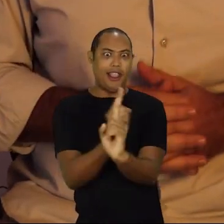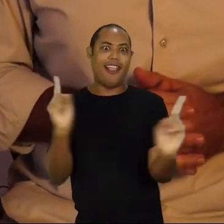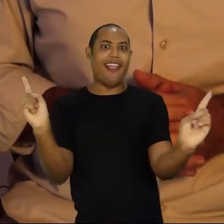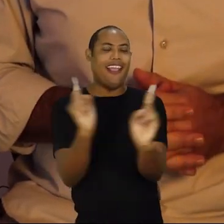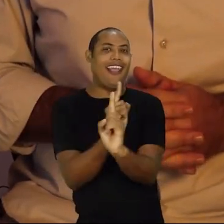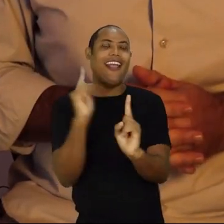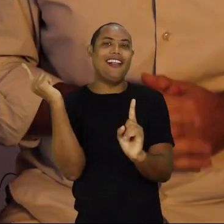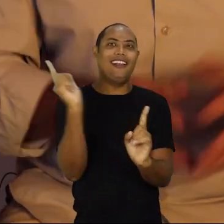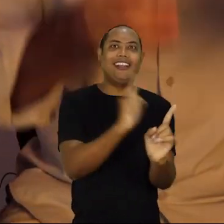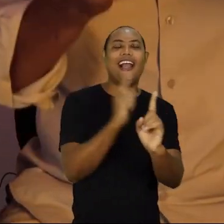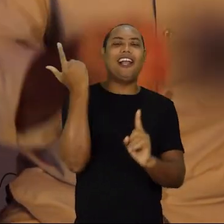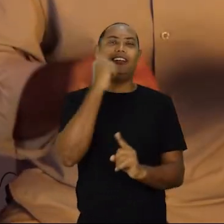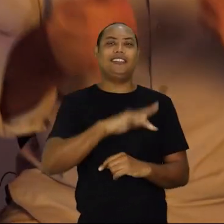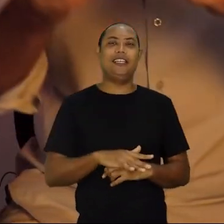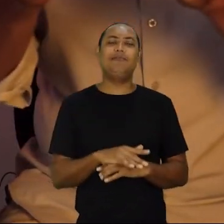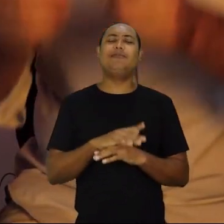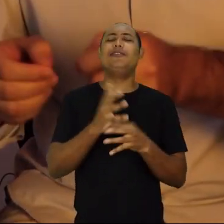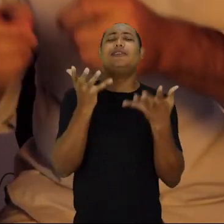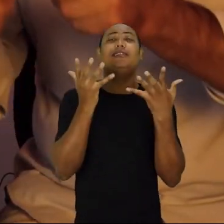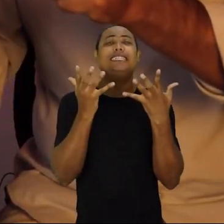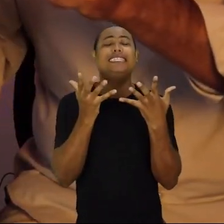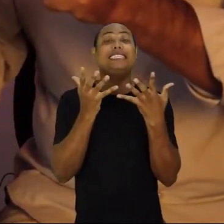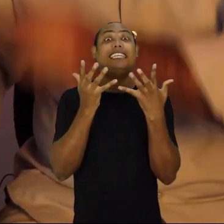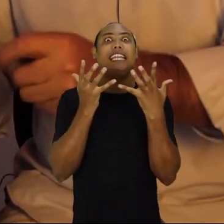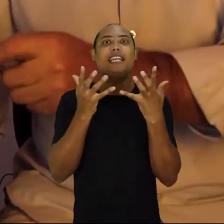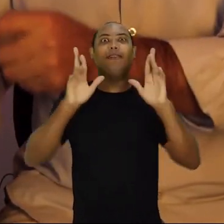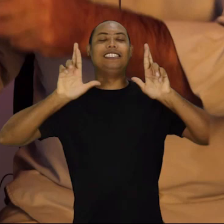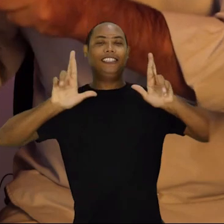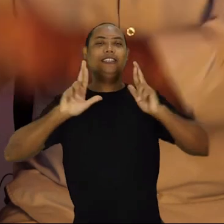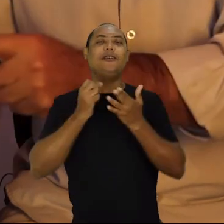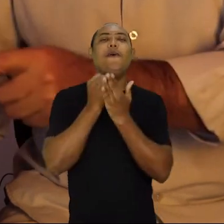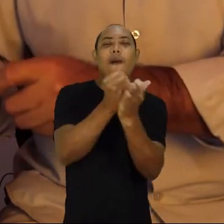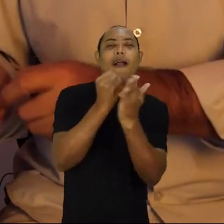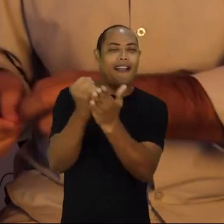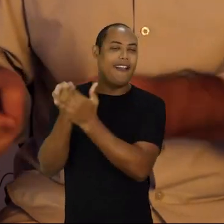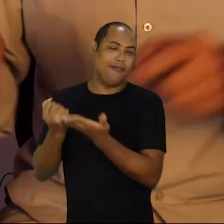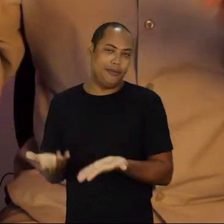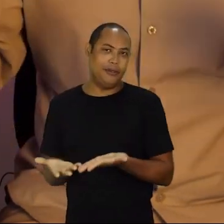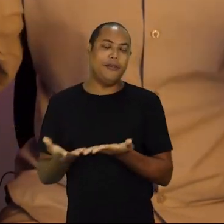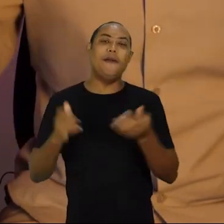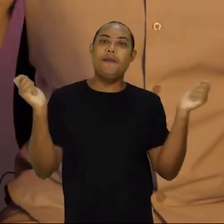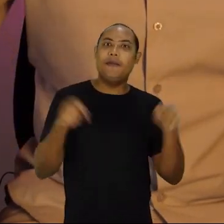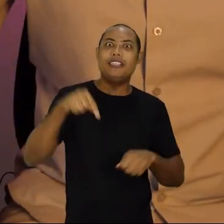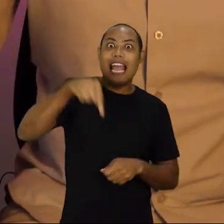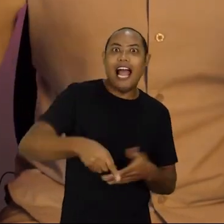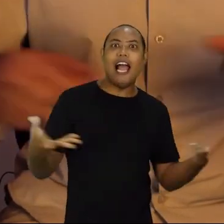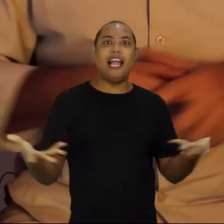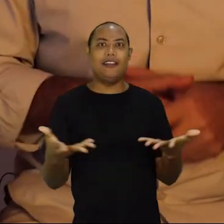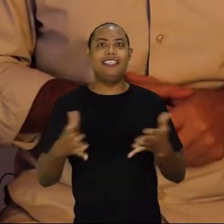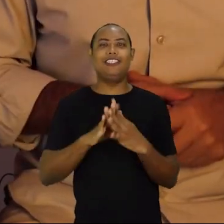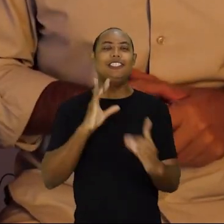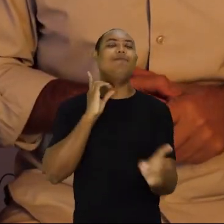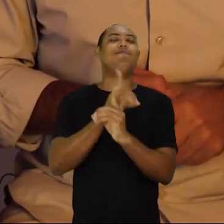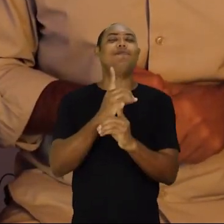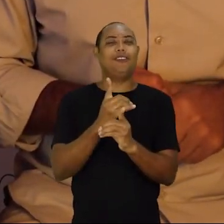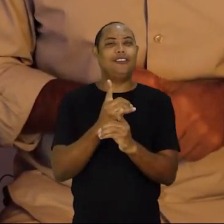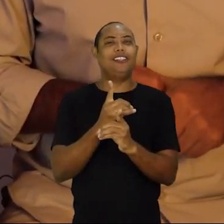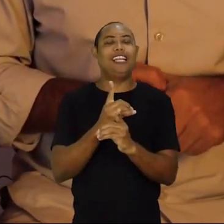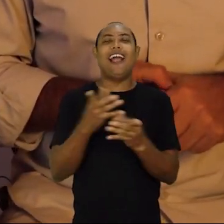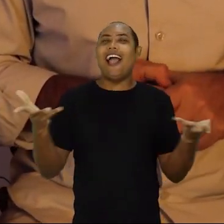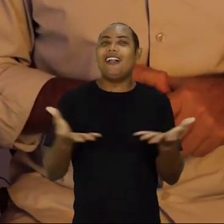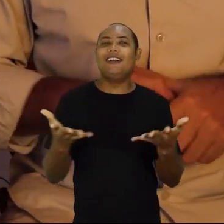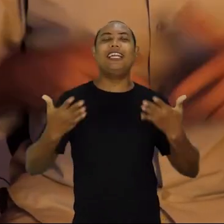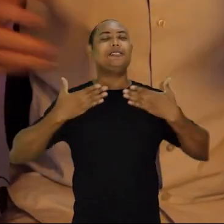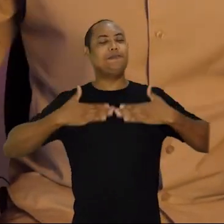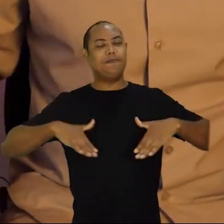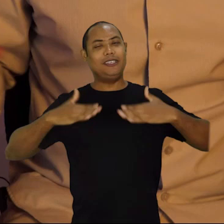nossa universidade. Contamos com a colaboração de cada um e de cada uma para fazer deste momento de reencontro